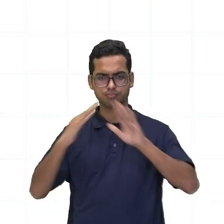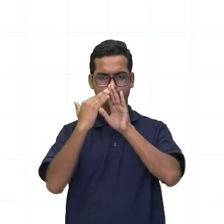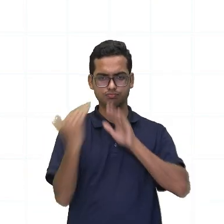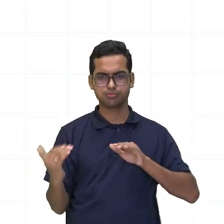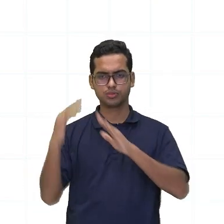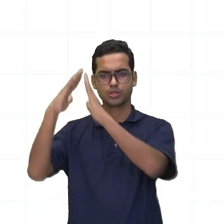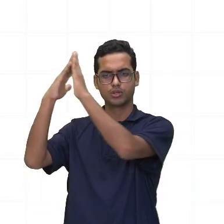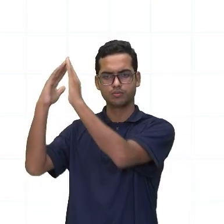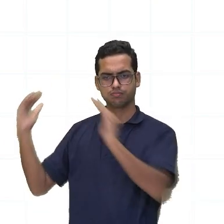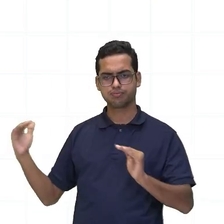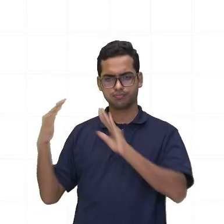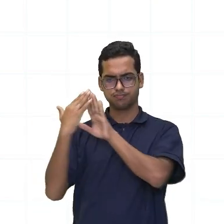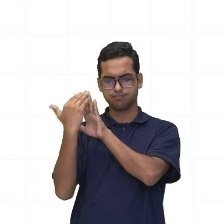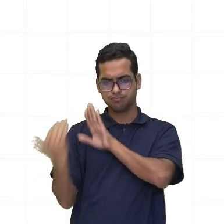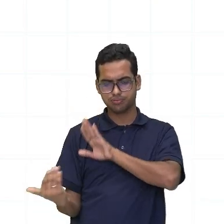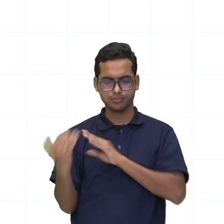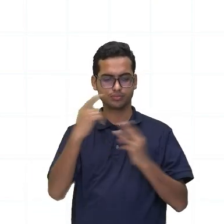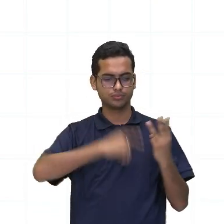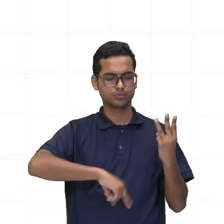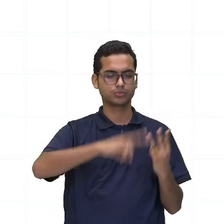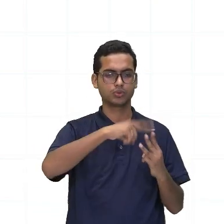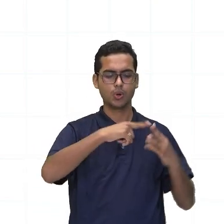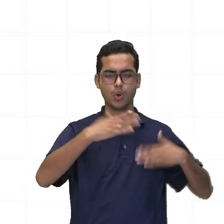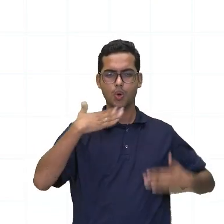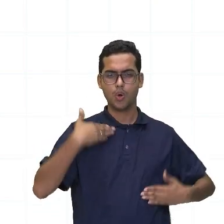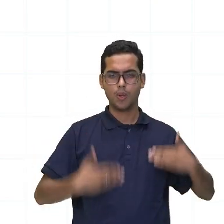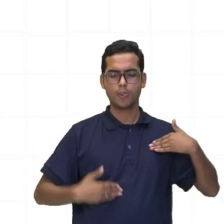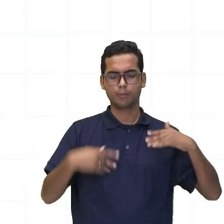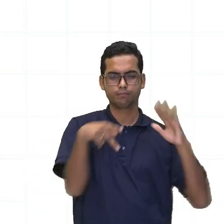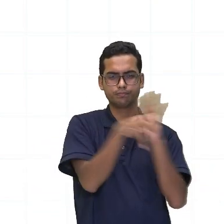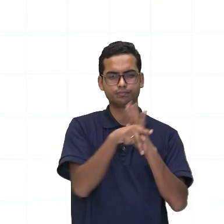faraó Miquerinos, cujo reinado se estendeu entre